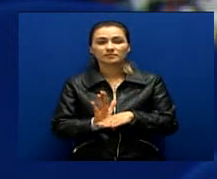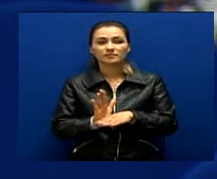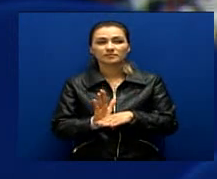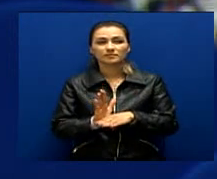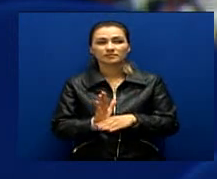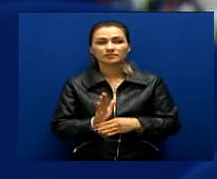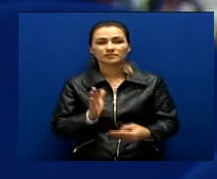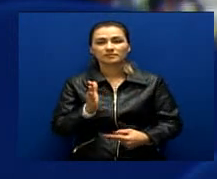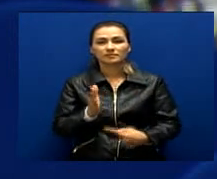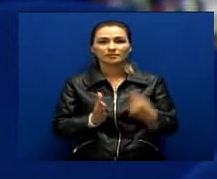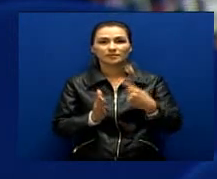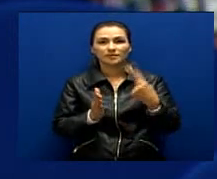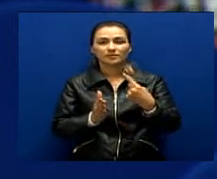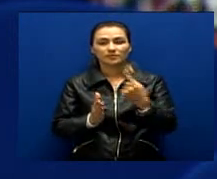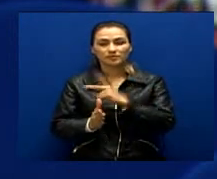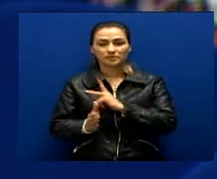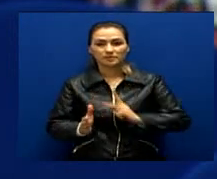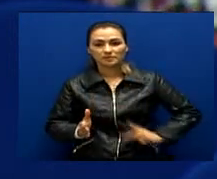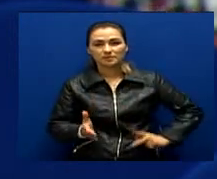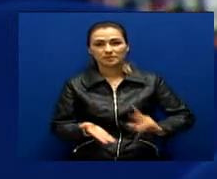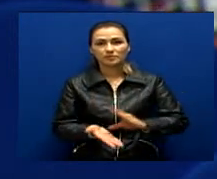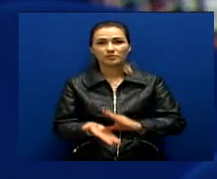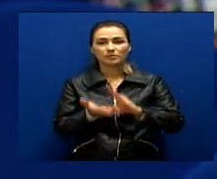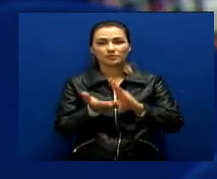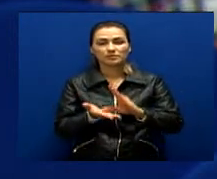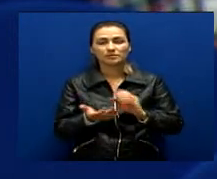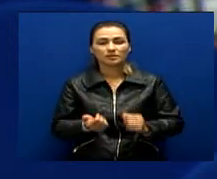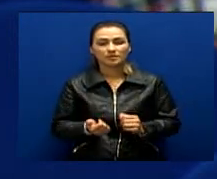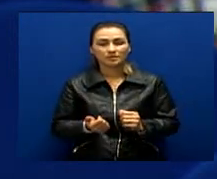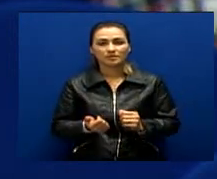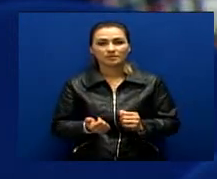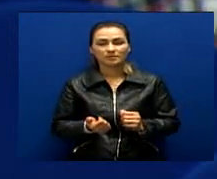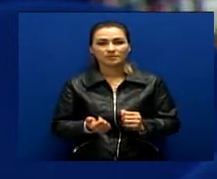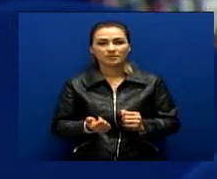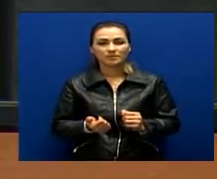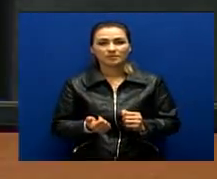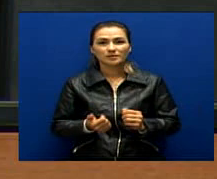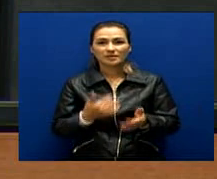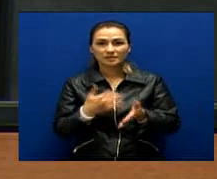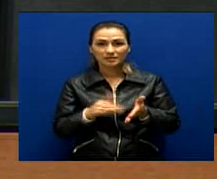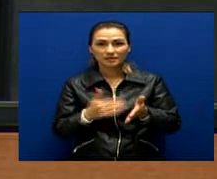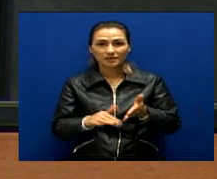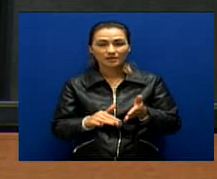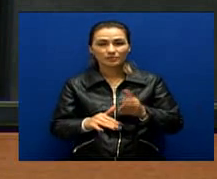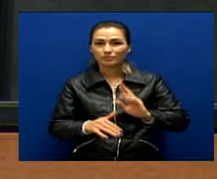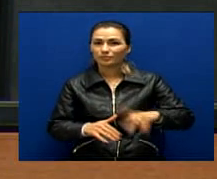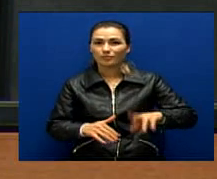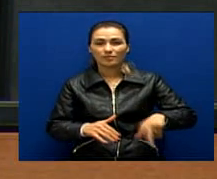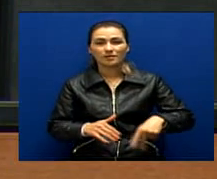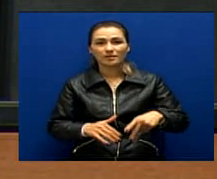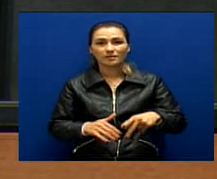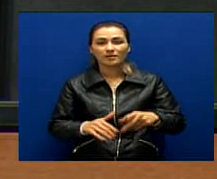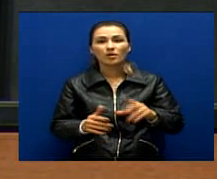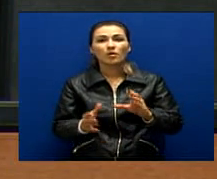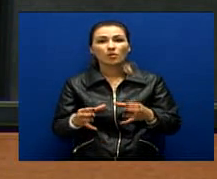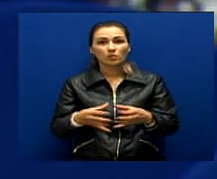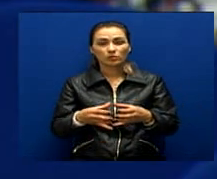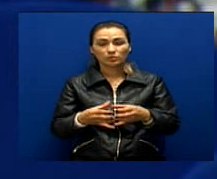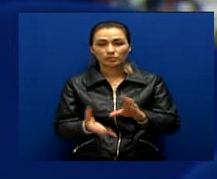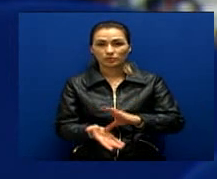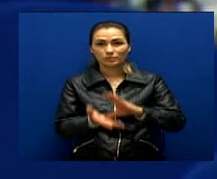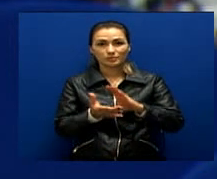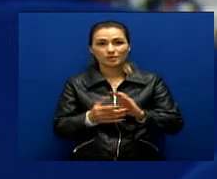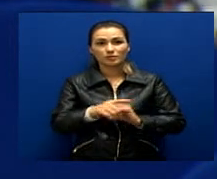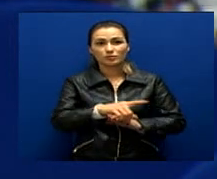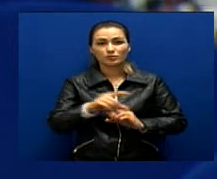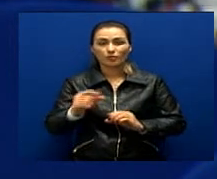que o presidente do conselho não seja mais automaticamente secretários e sim uma pessoa eleita pelo próprio conselho só que